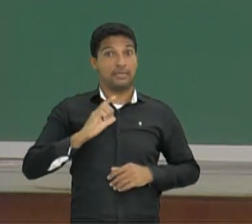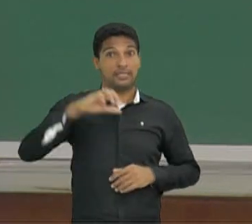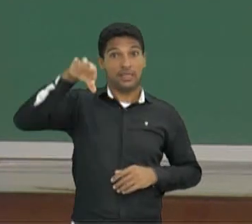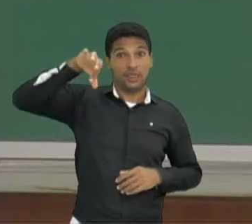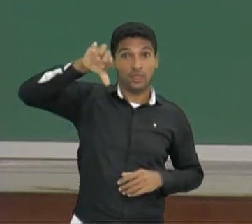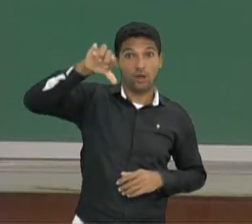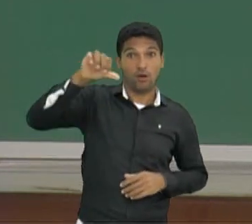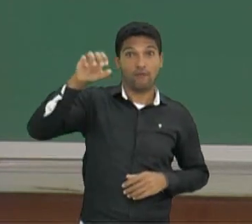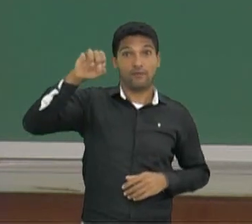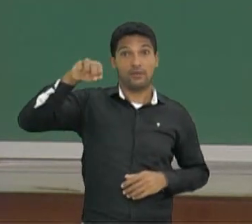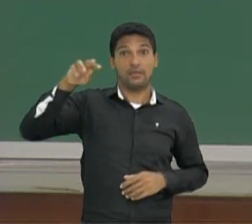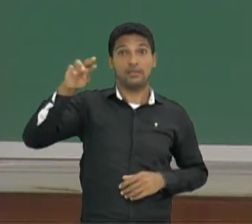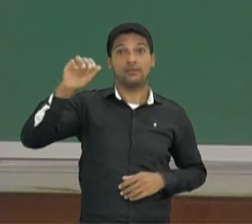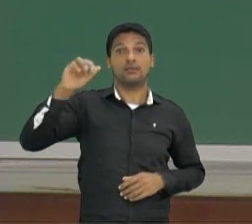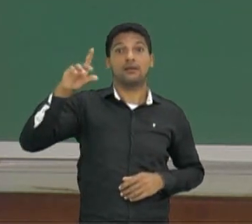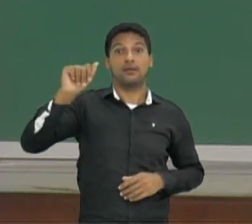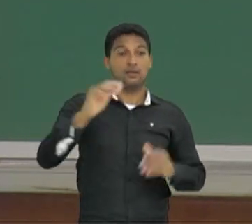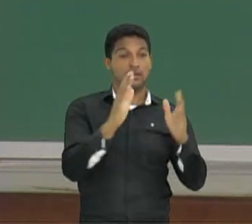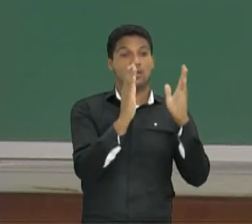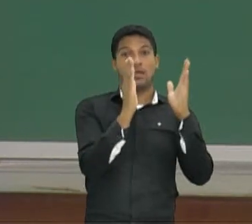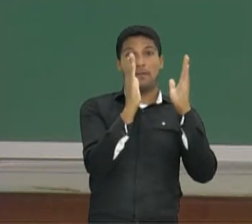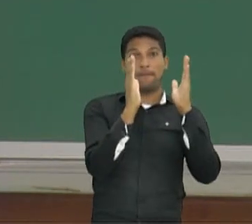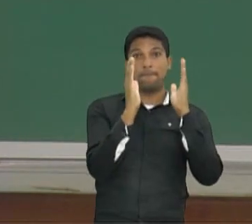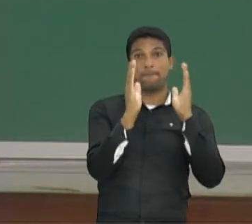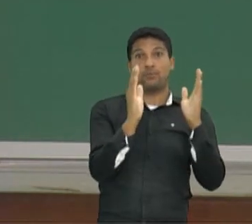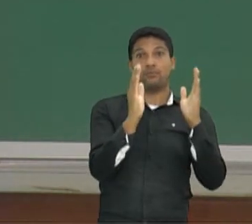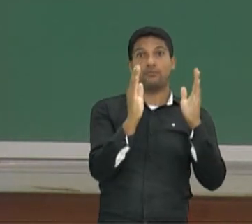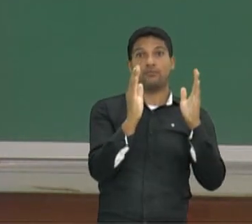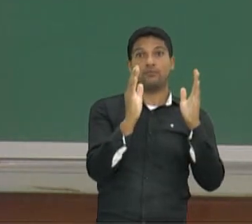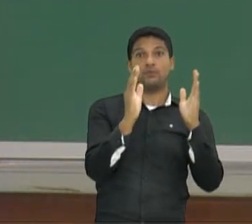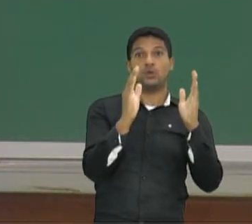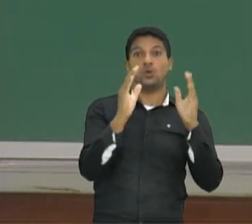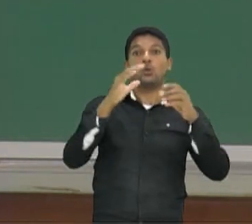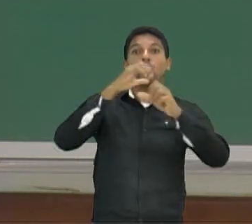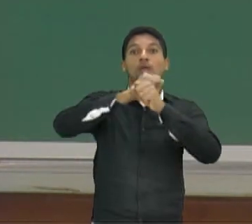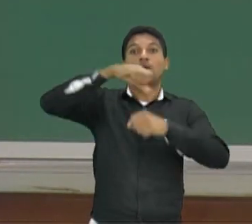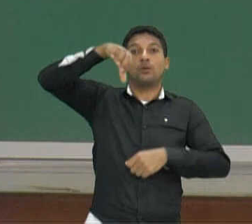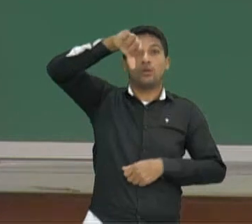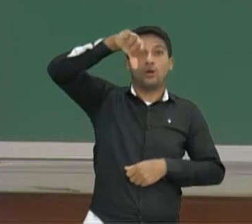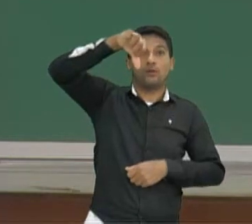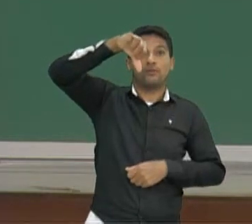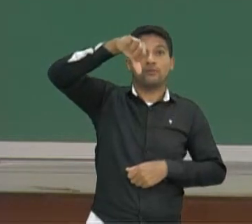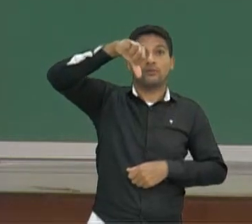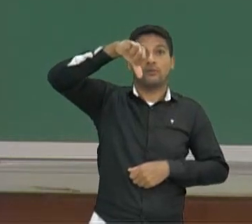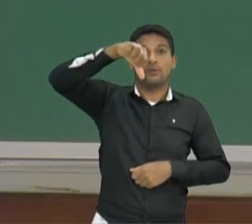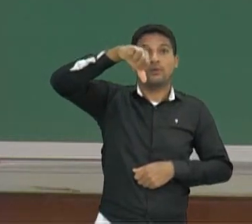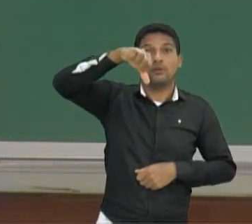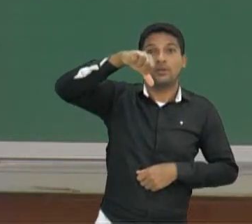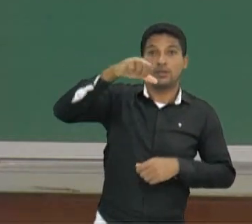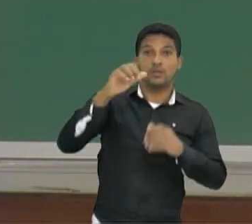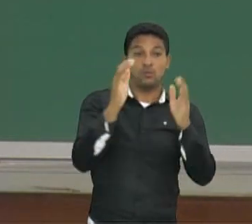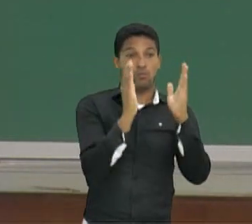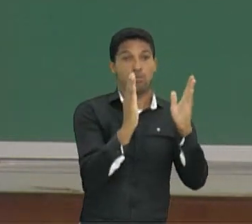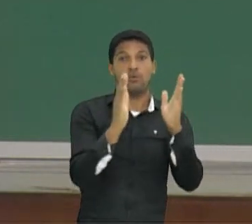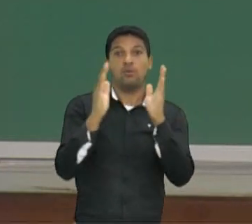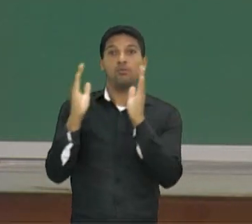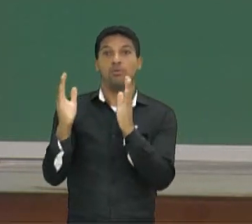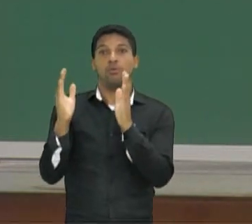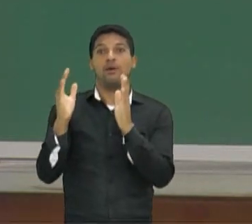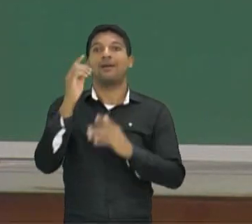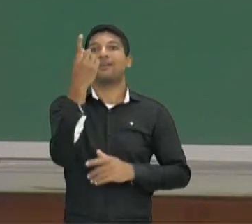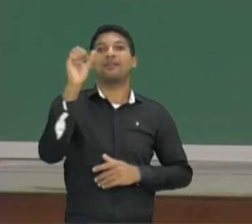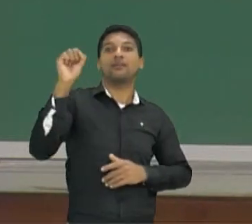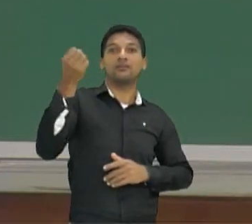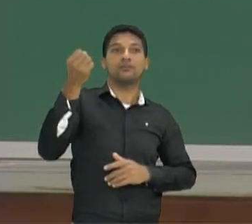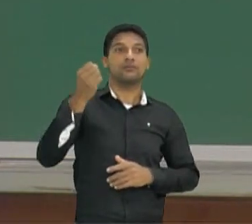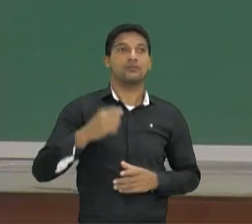em 2 turnos, então são no total 18 turnos ao todo, né? Então como que funciona? Então um turno se encerra quando as equipes trocam de posição,